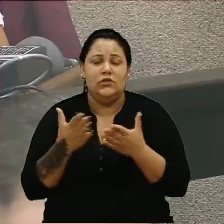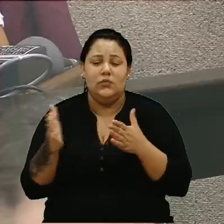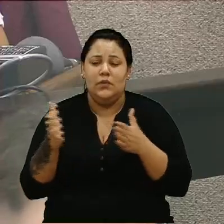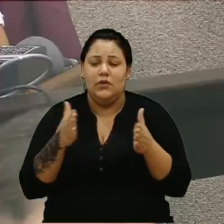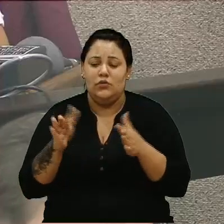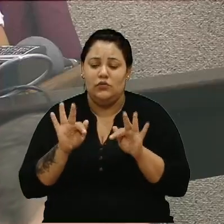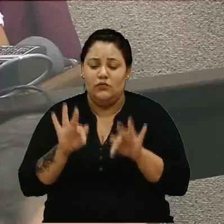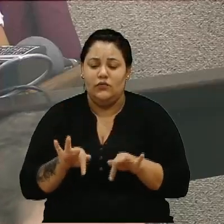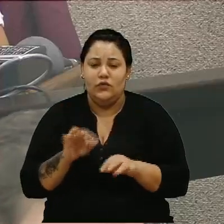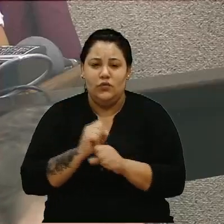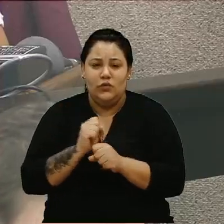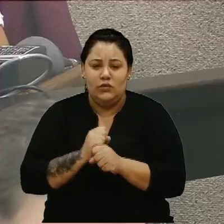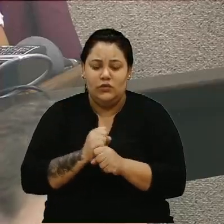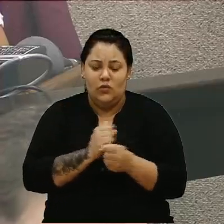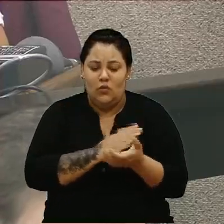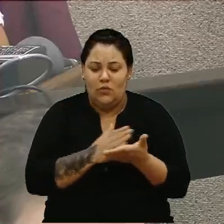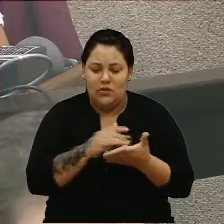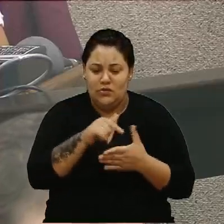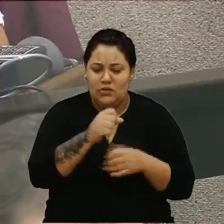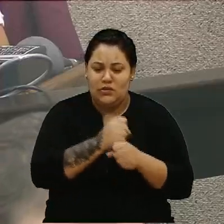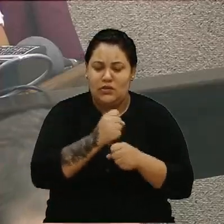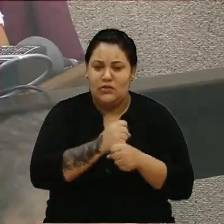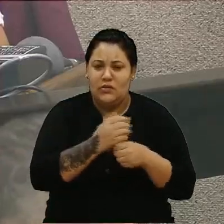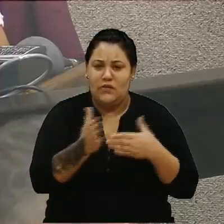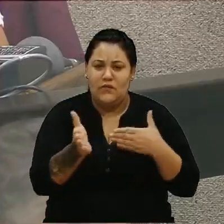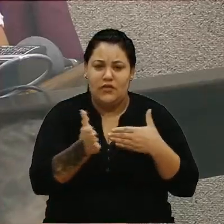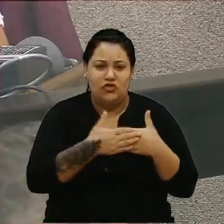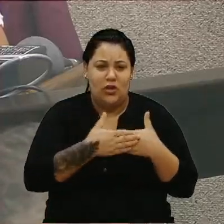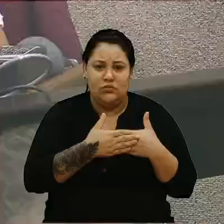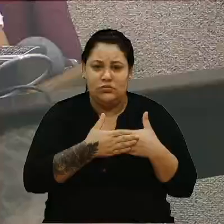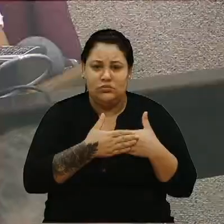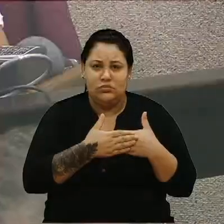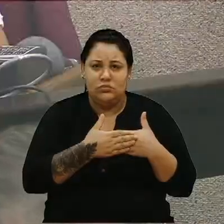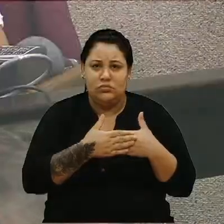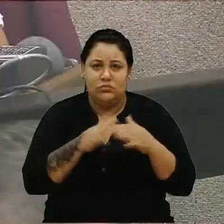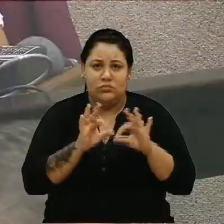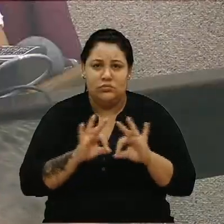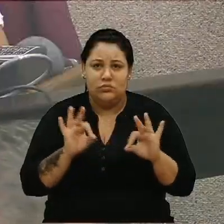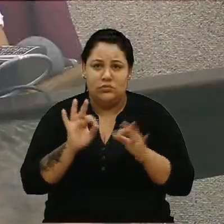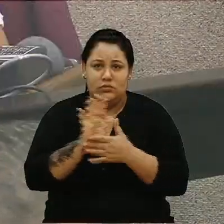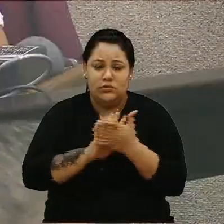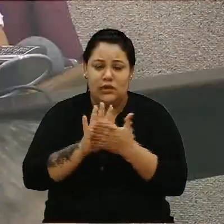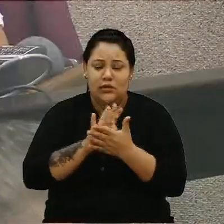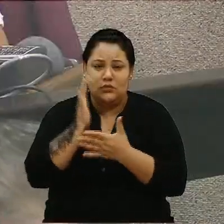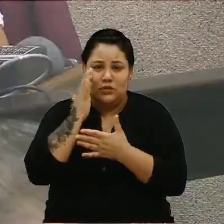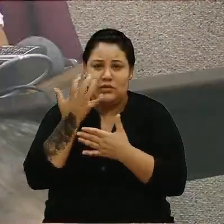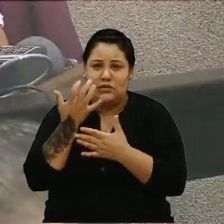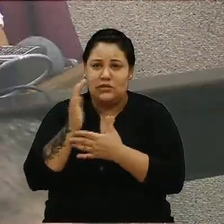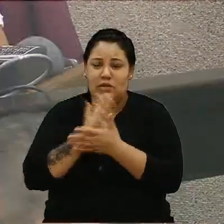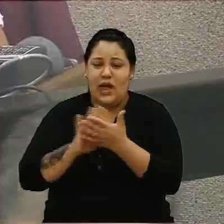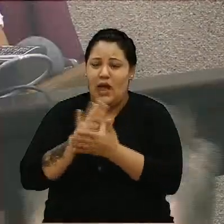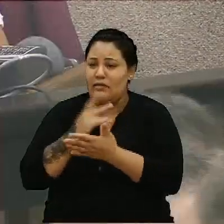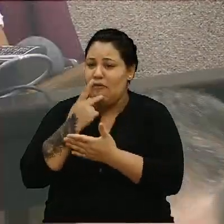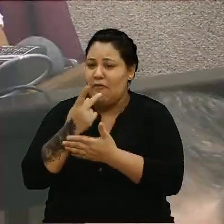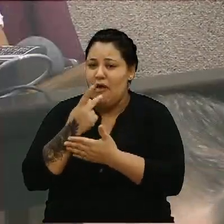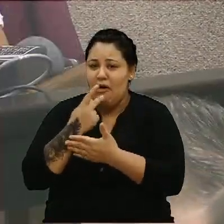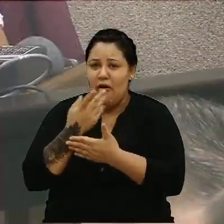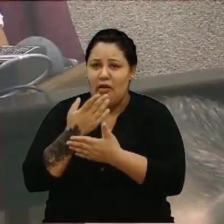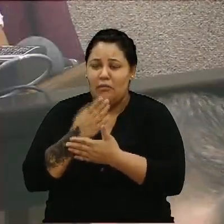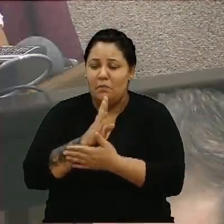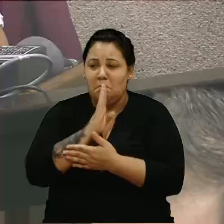final do ano, início desse ano, foi fechado simplesmente. E nada acontece, nada é falado, o silêncio